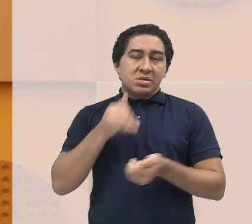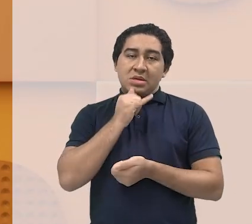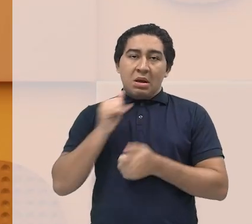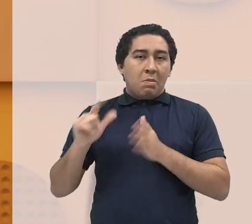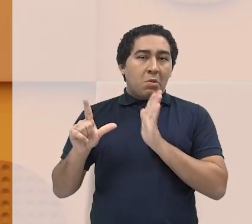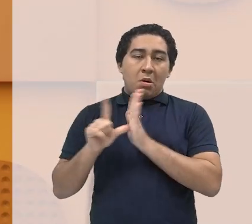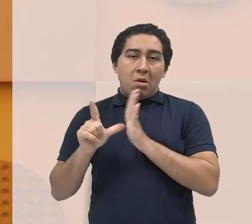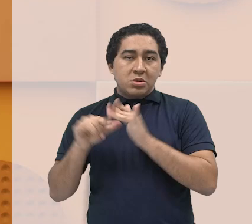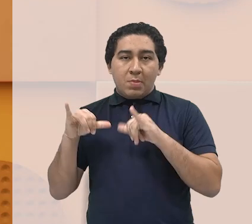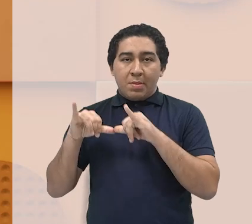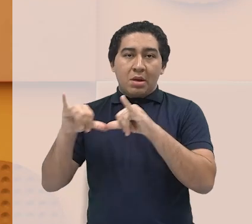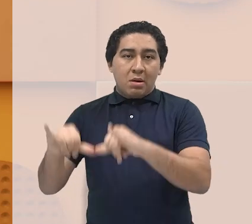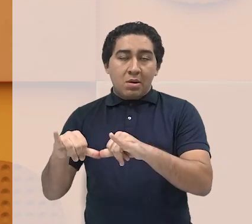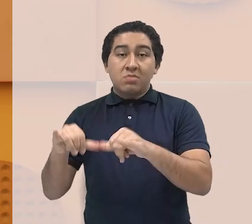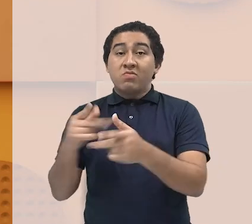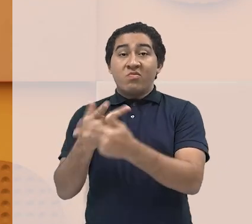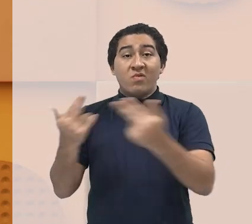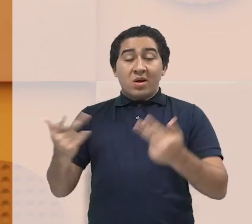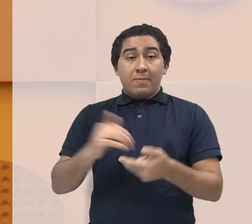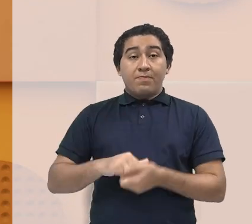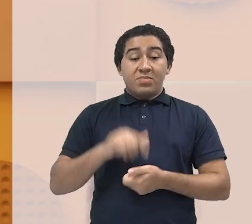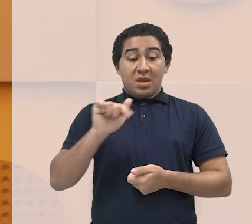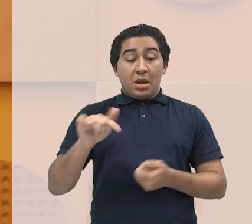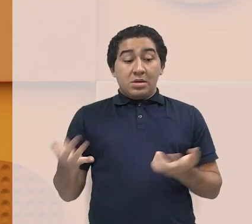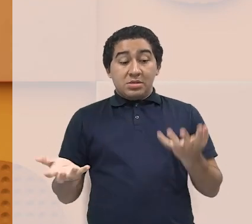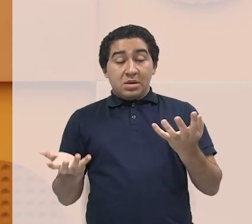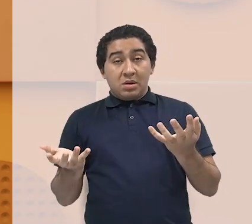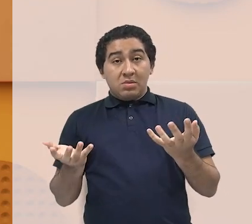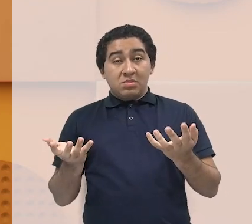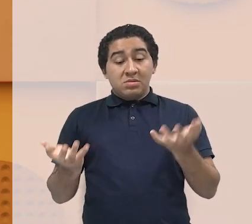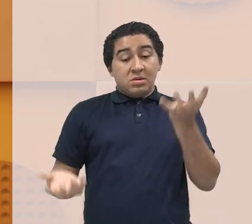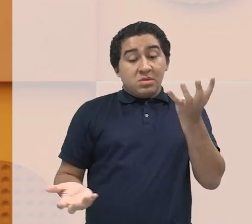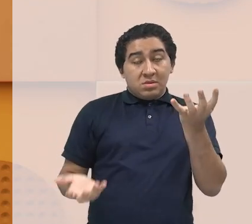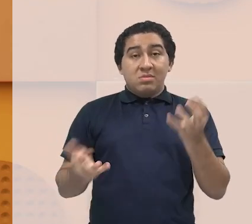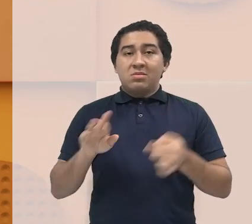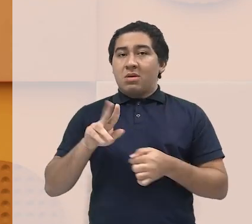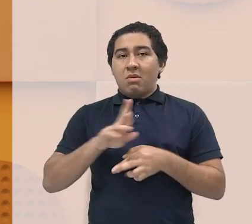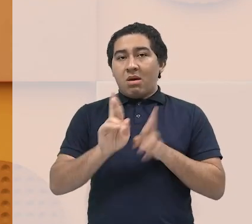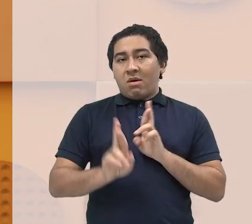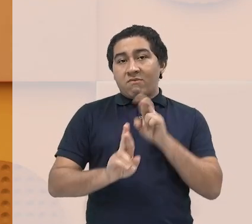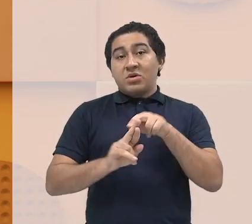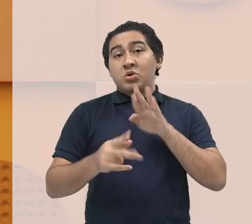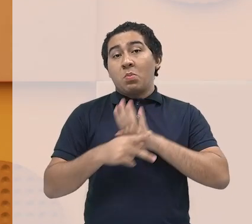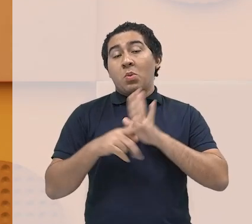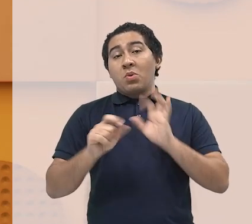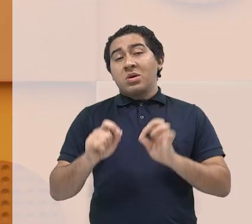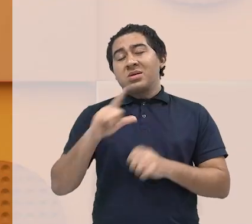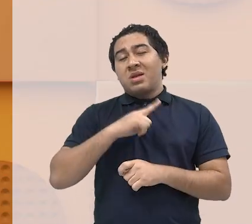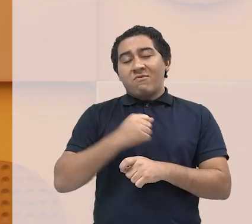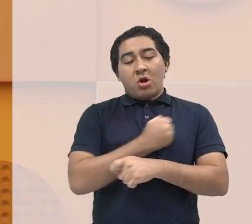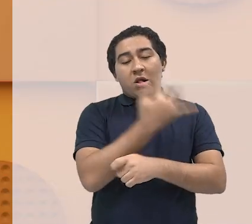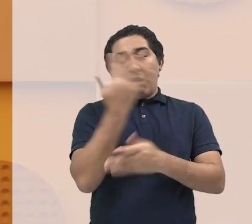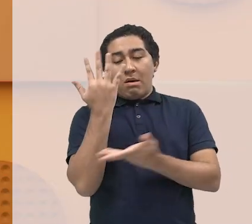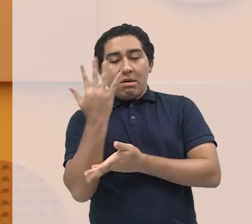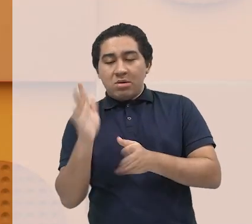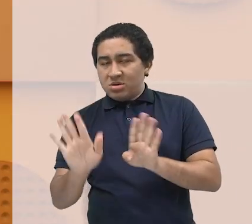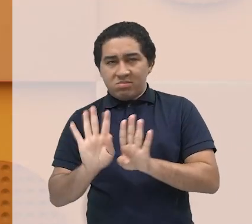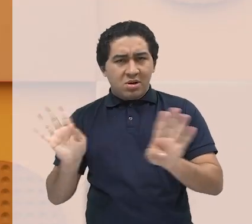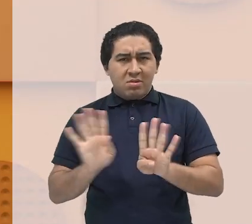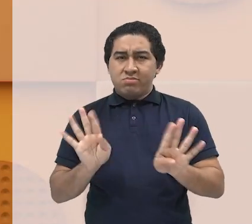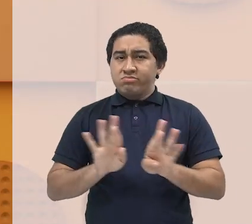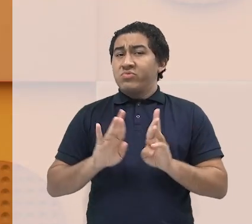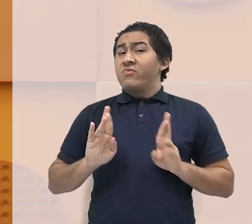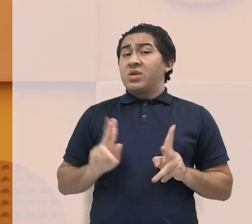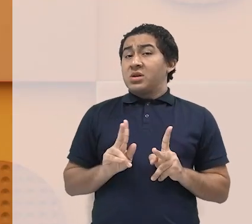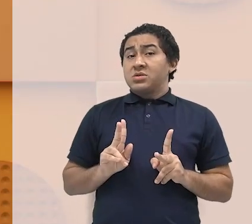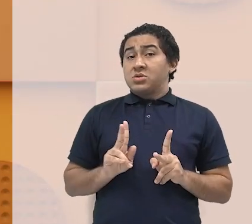e tudo mais. Ou seja, esse racismo ambiental não se refere propriamente à questão de derrubada de floresta e tal, né, mas